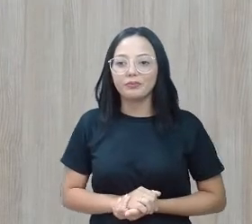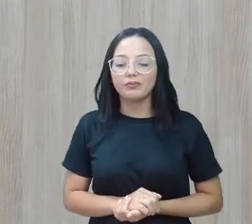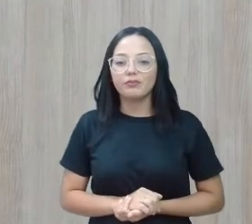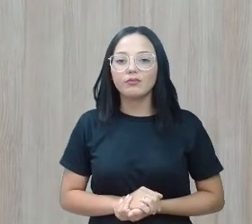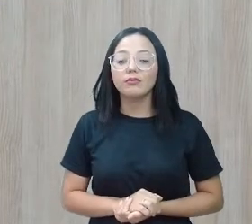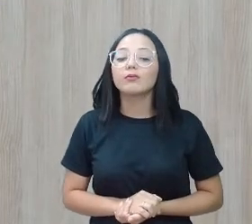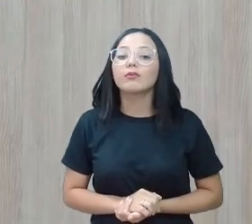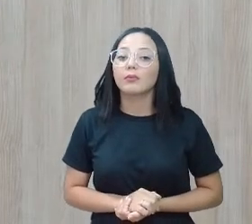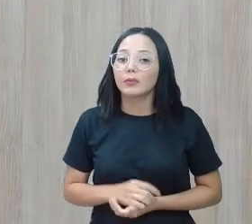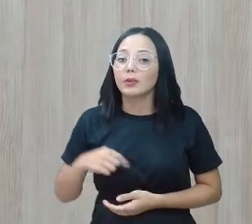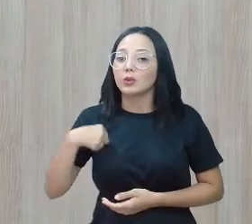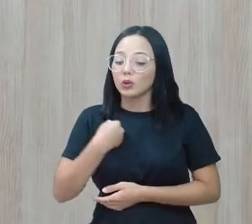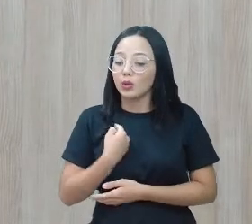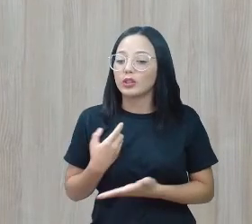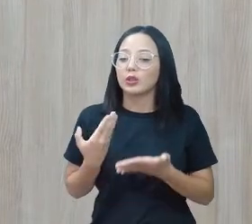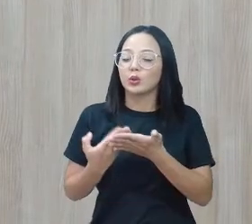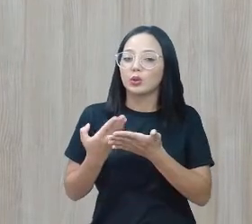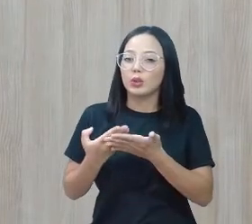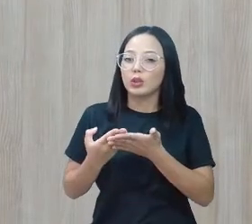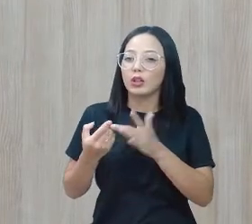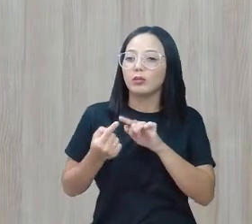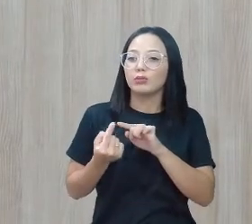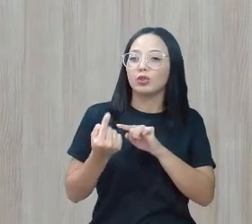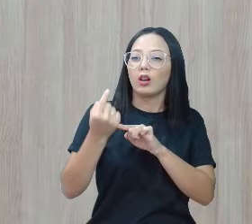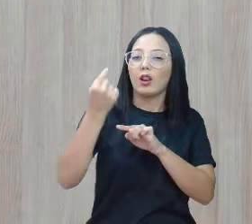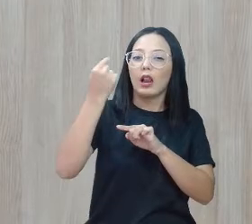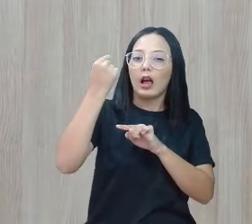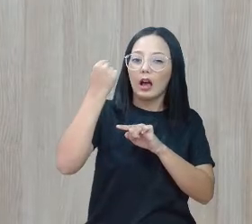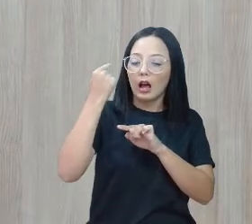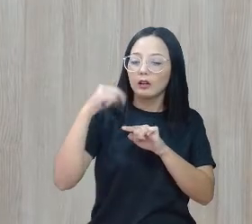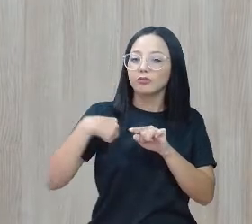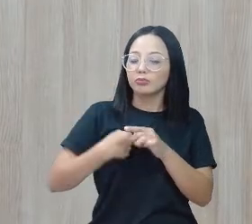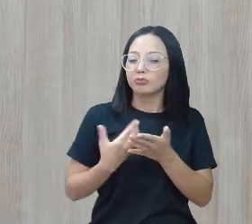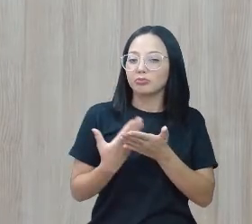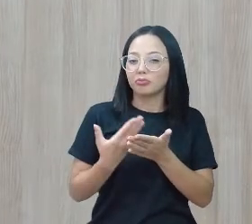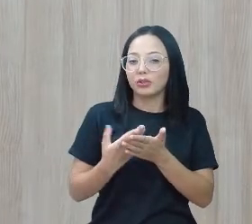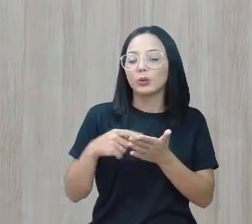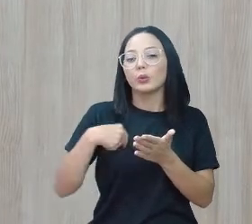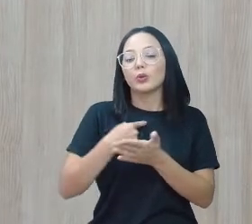Quando estudamos lá nas séries iniciais,